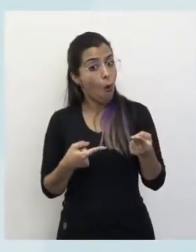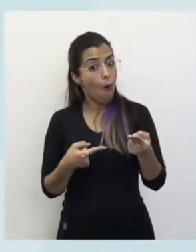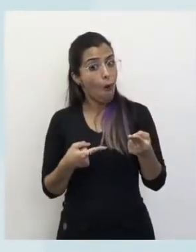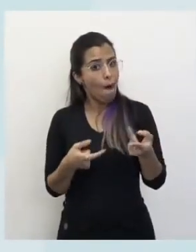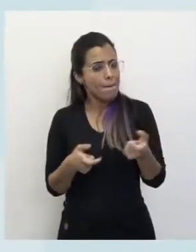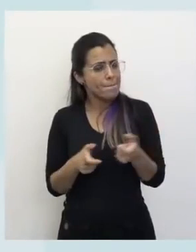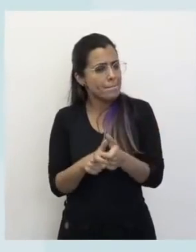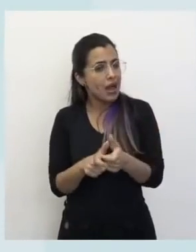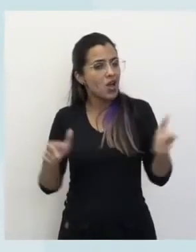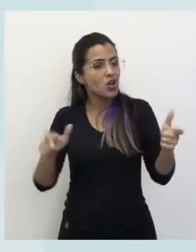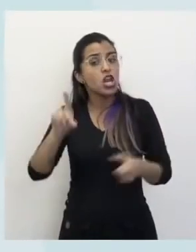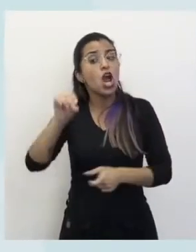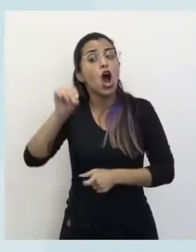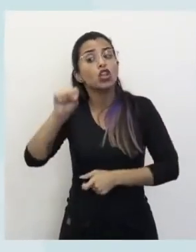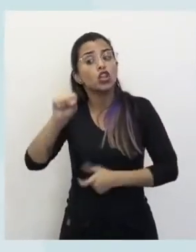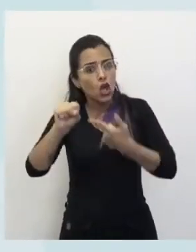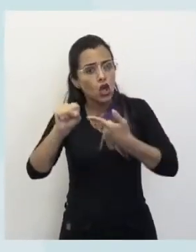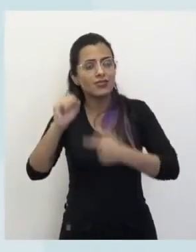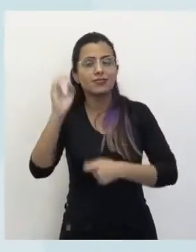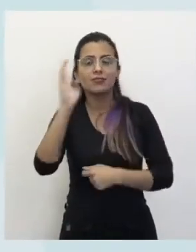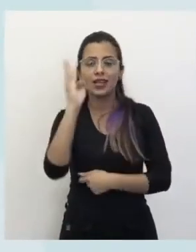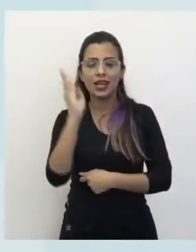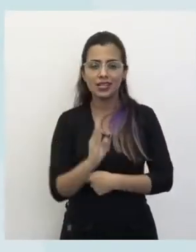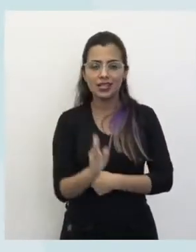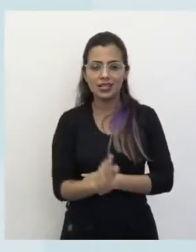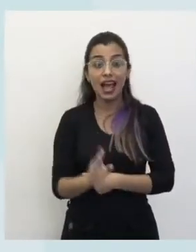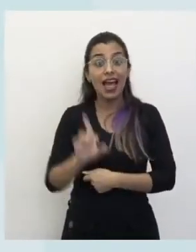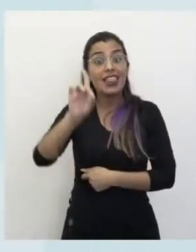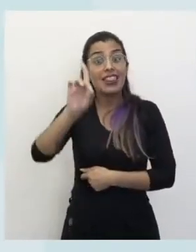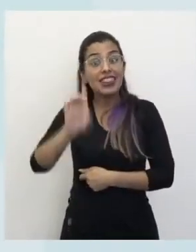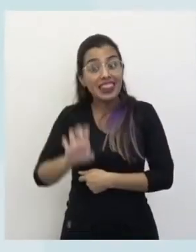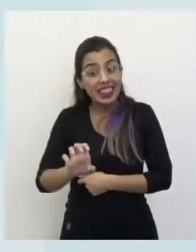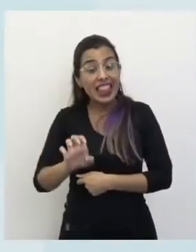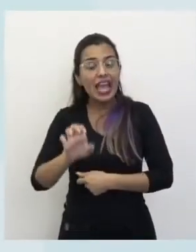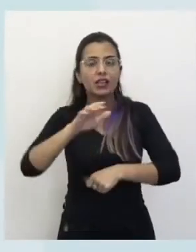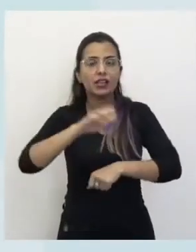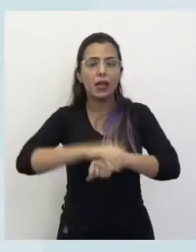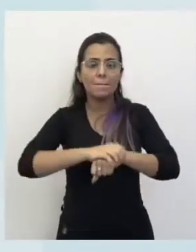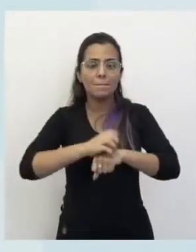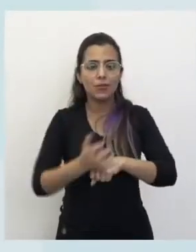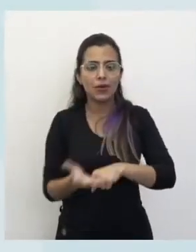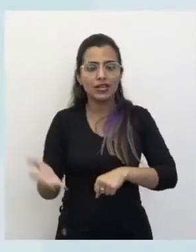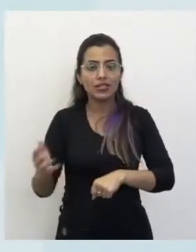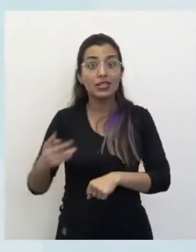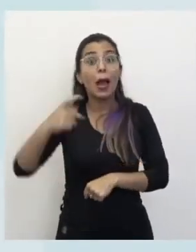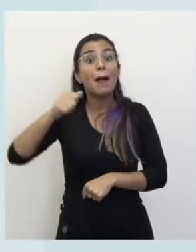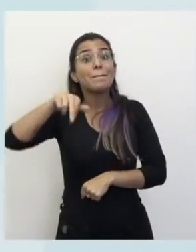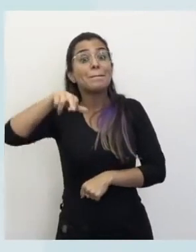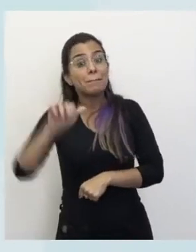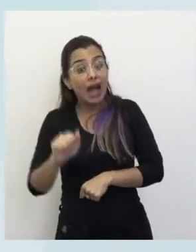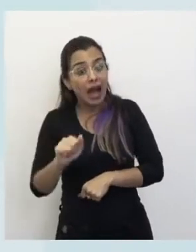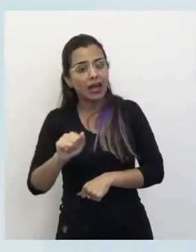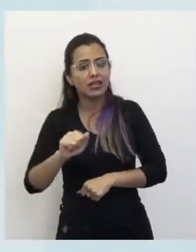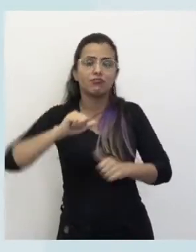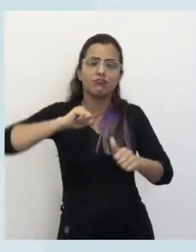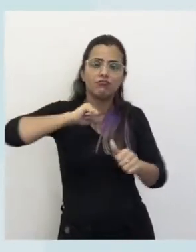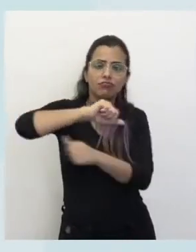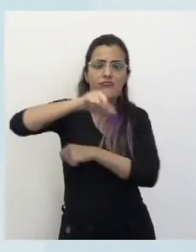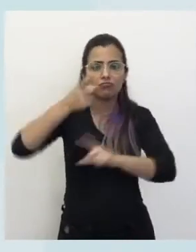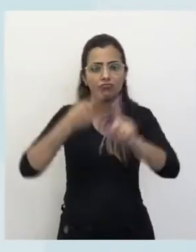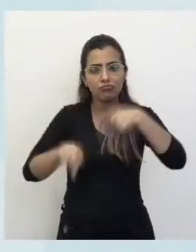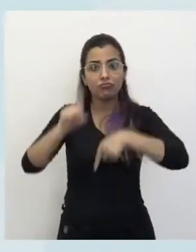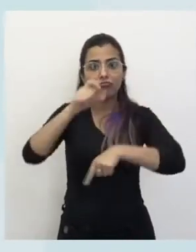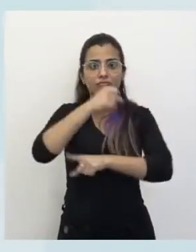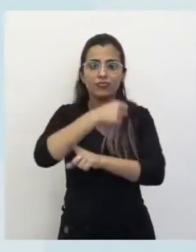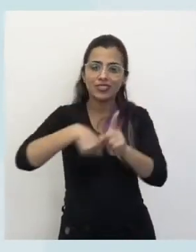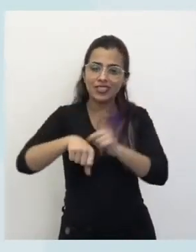como utilizar este momento de democracia para realizar transformações sociais. Estão vendo